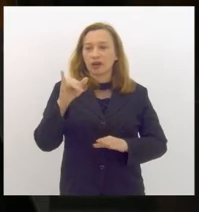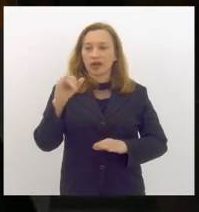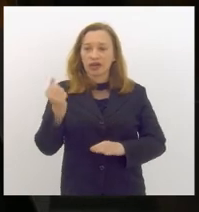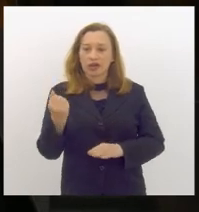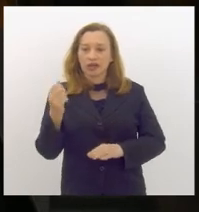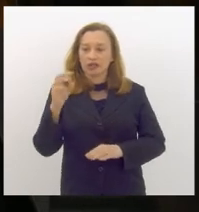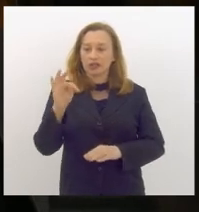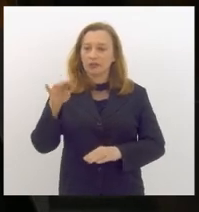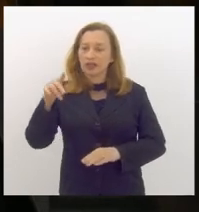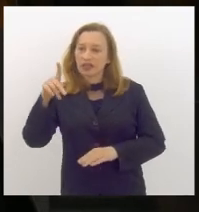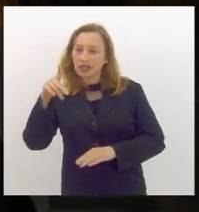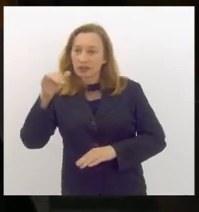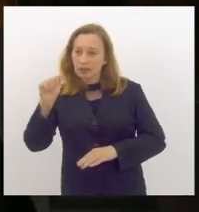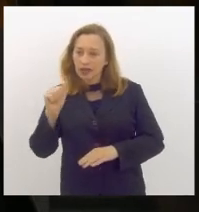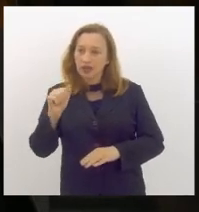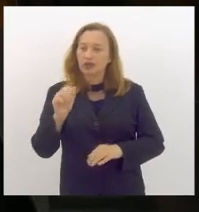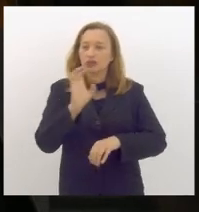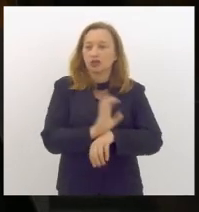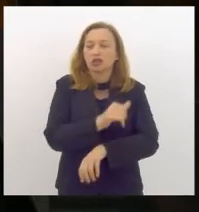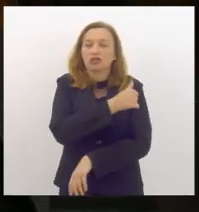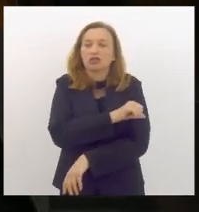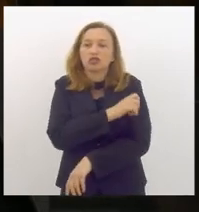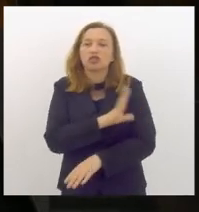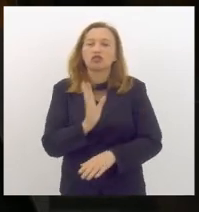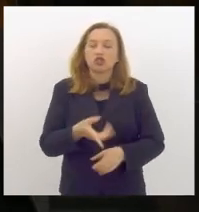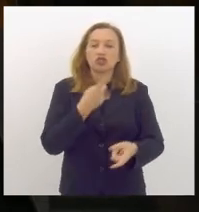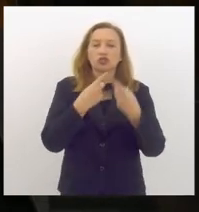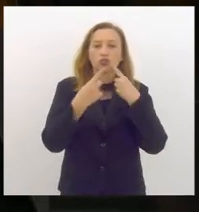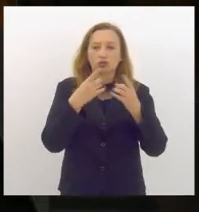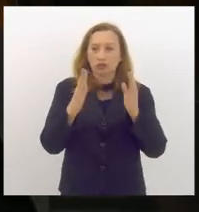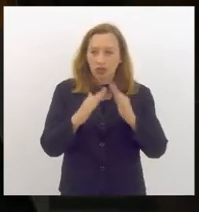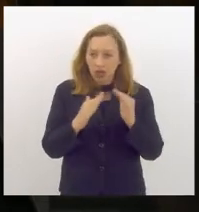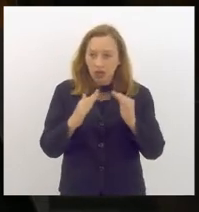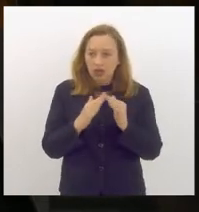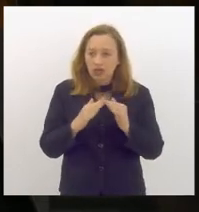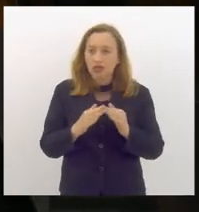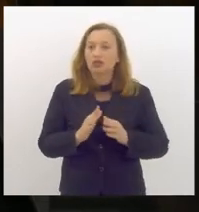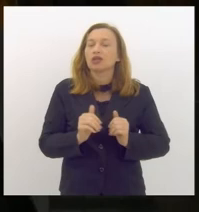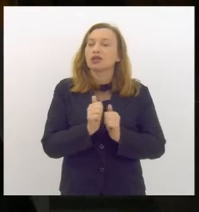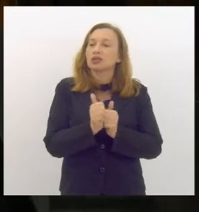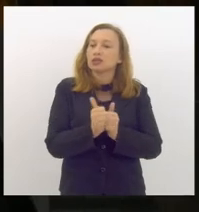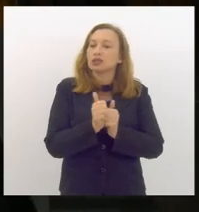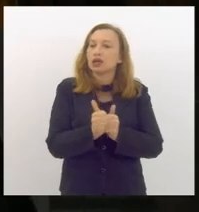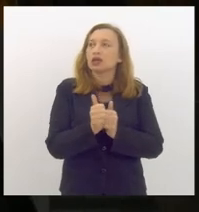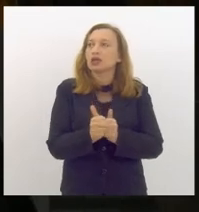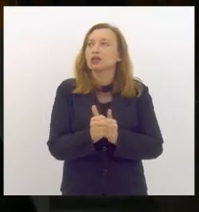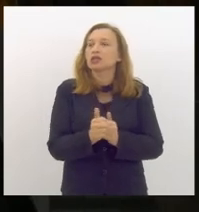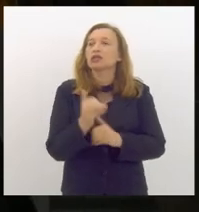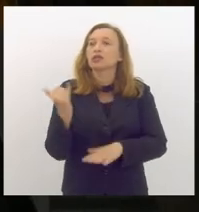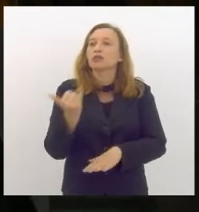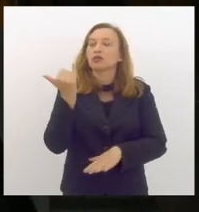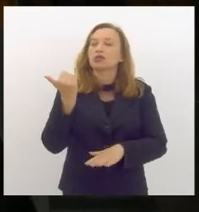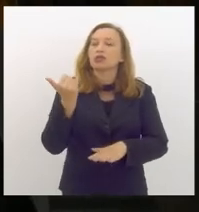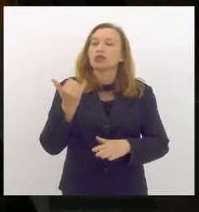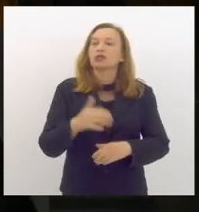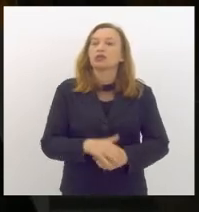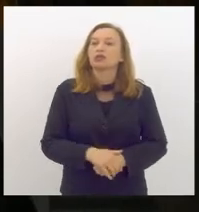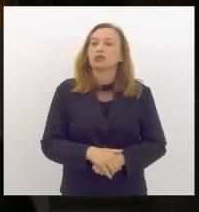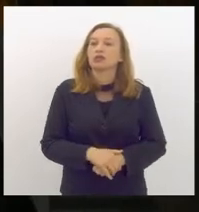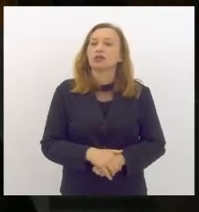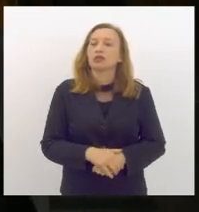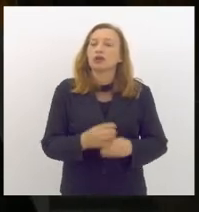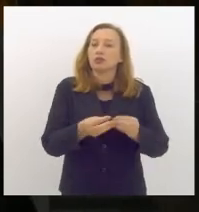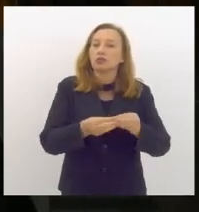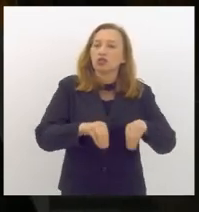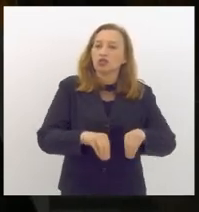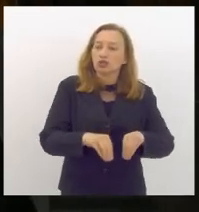Rio de Janeiro, que já foi objeto de discussão aqui nessa casa e que segue com um importante impasse, afetando o meio